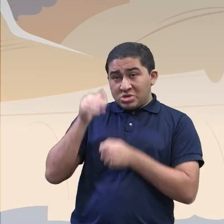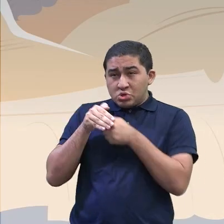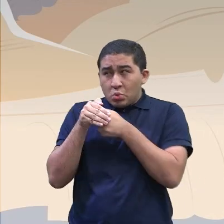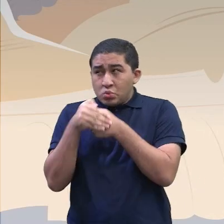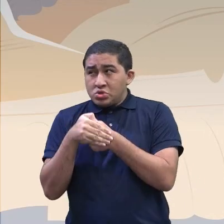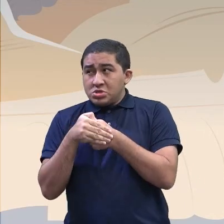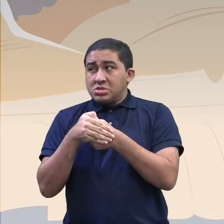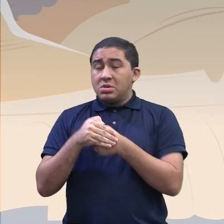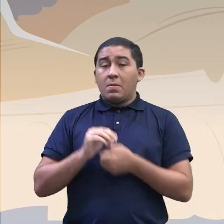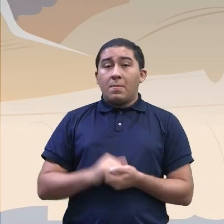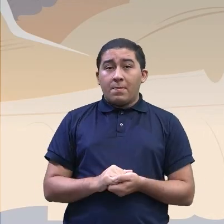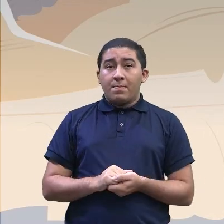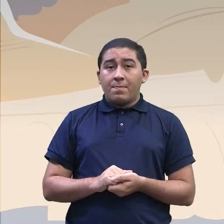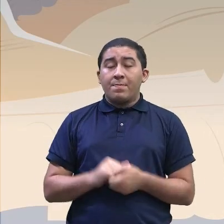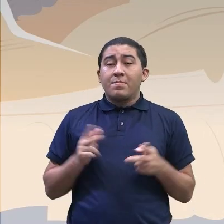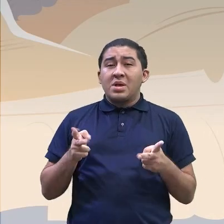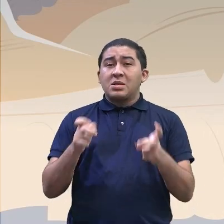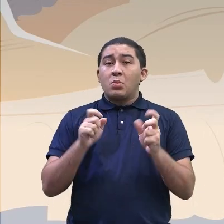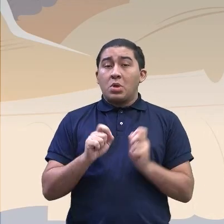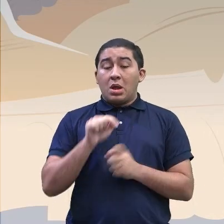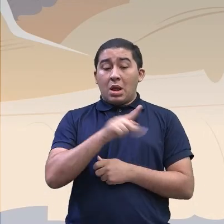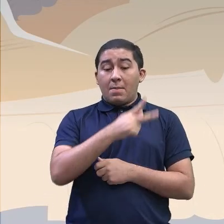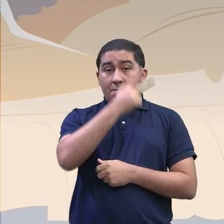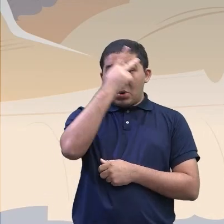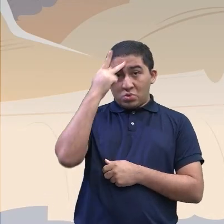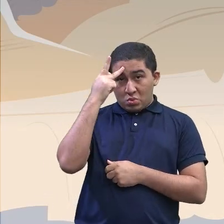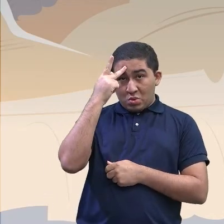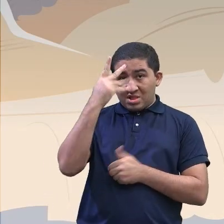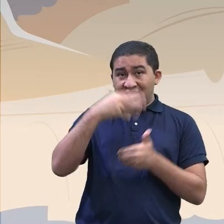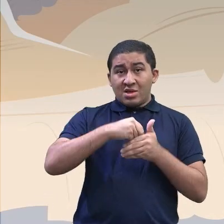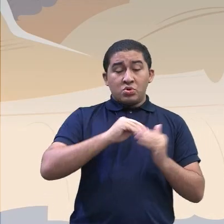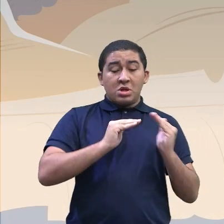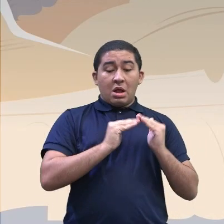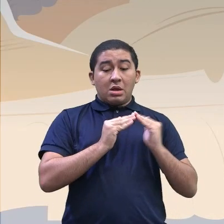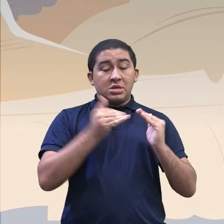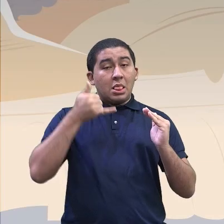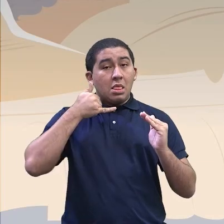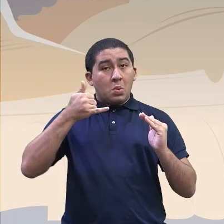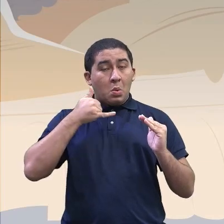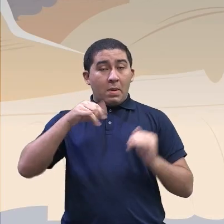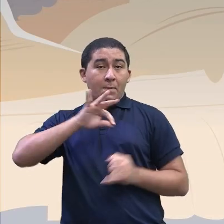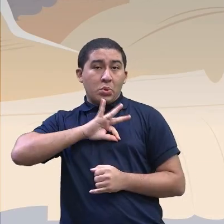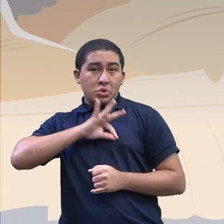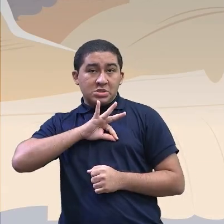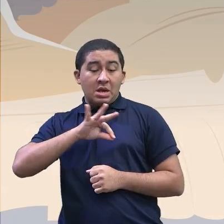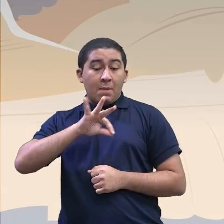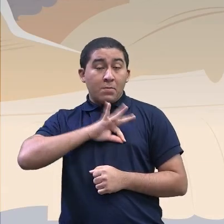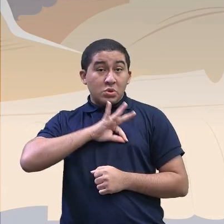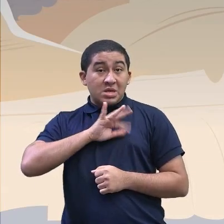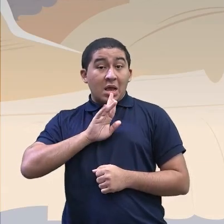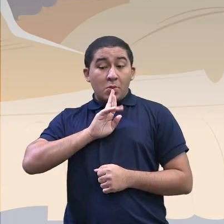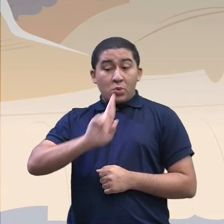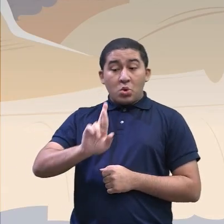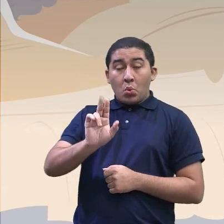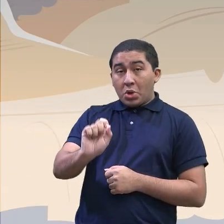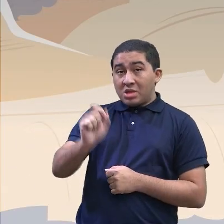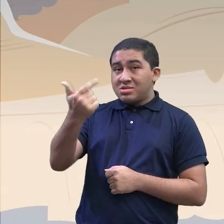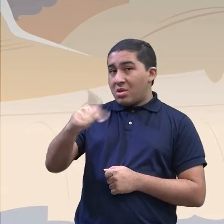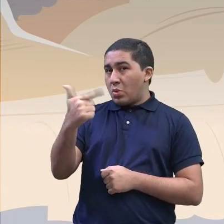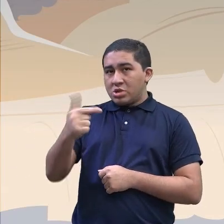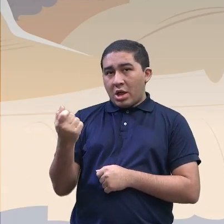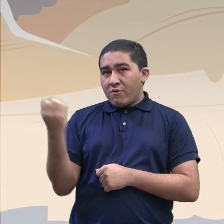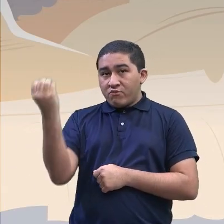ele, no caso, ligou para a polícia, né, e a polícia disse que não tinha viatura para ir até a casa dele,